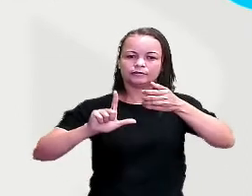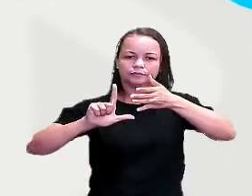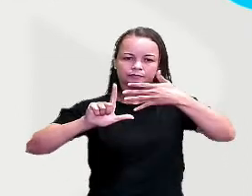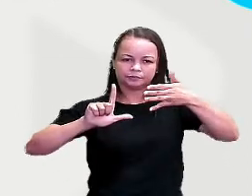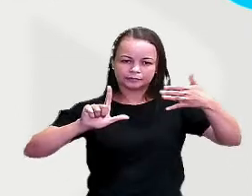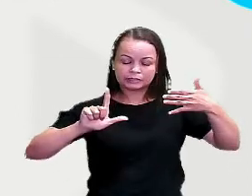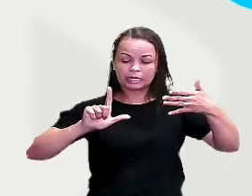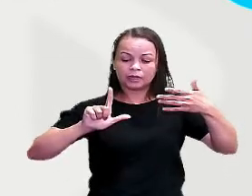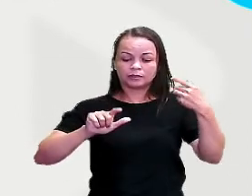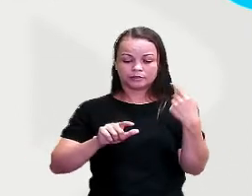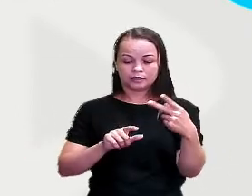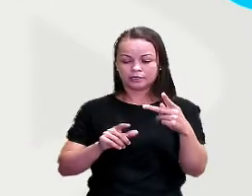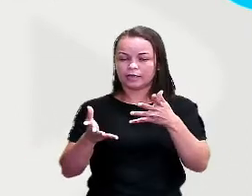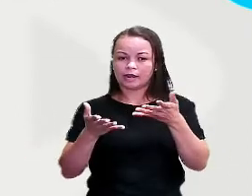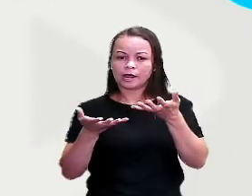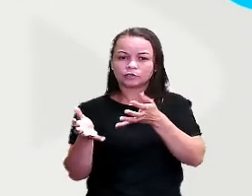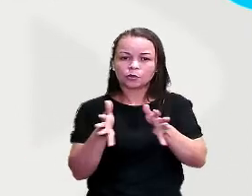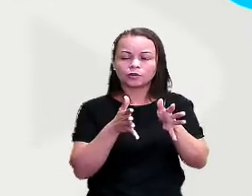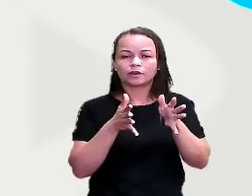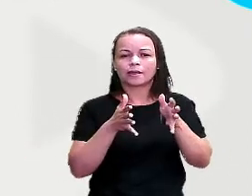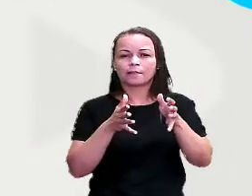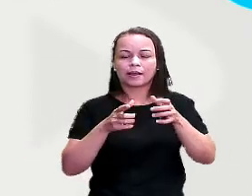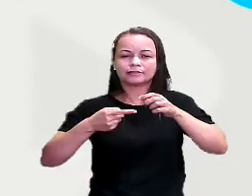essa palavra maratona, porque